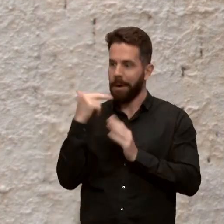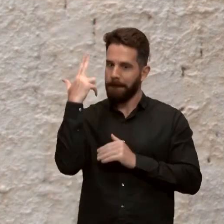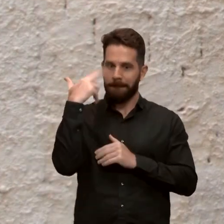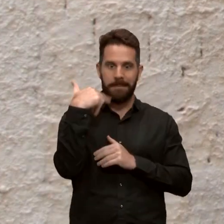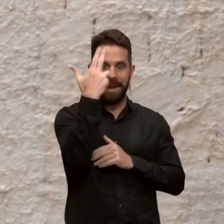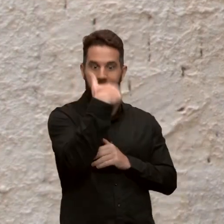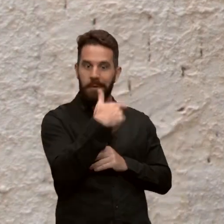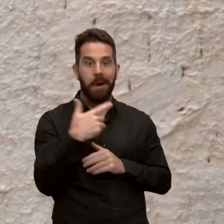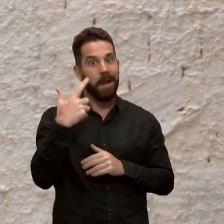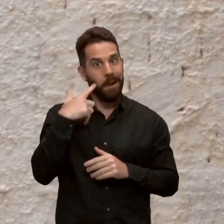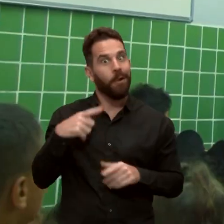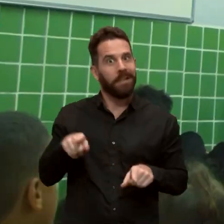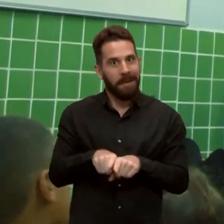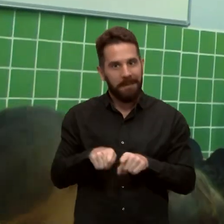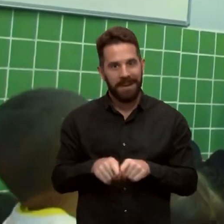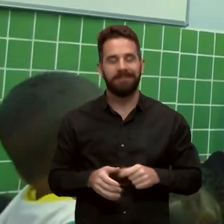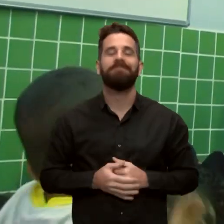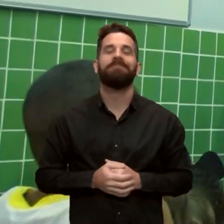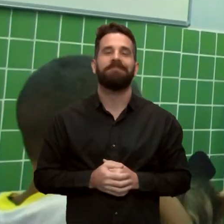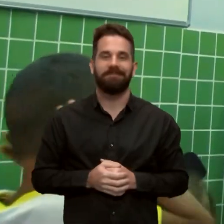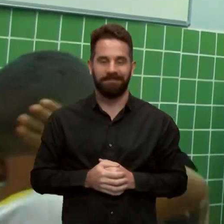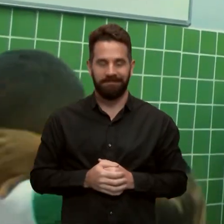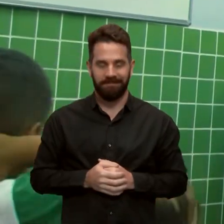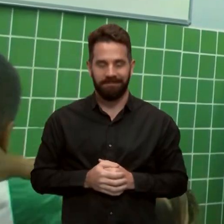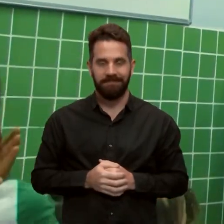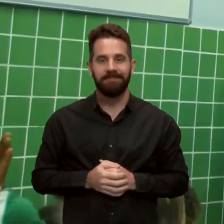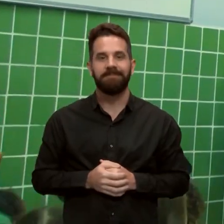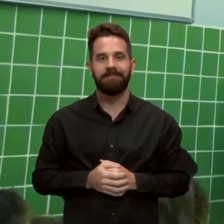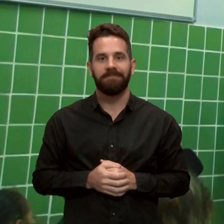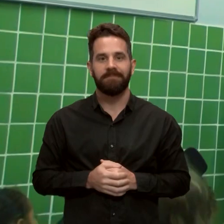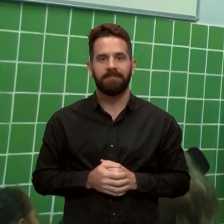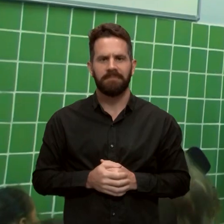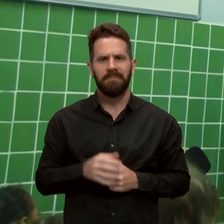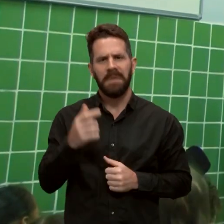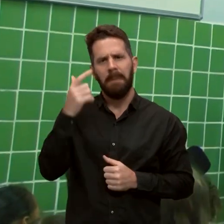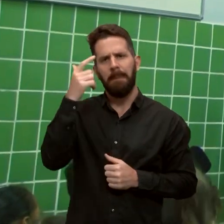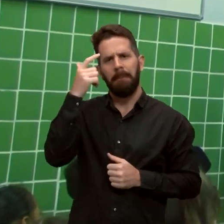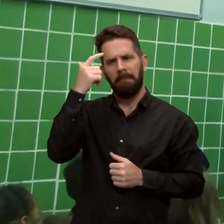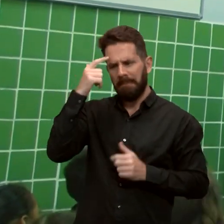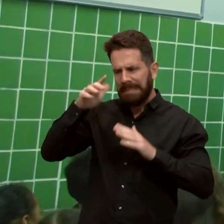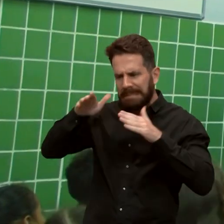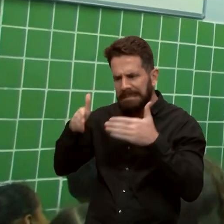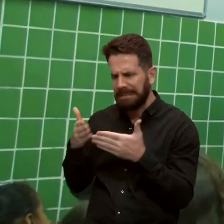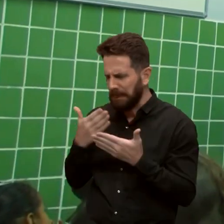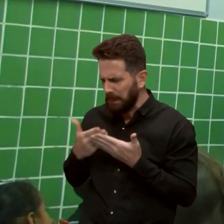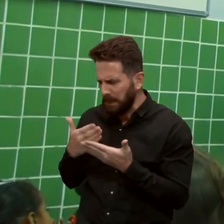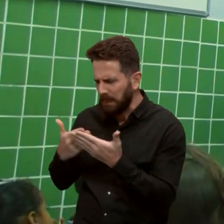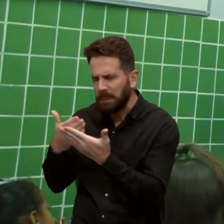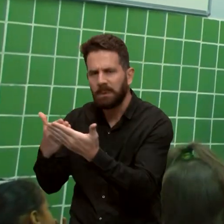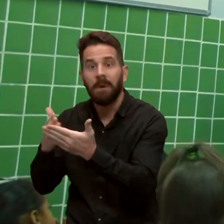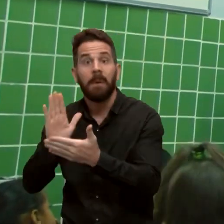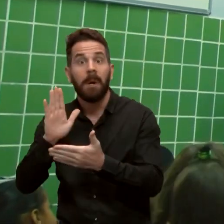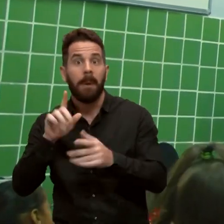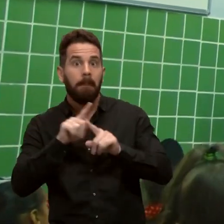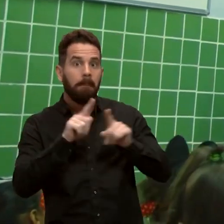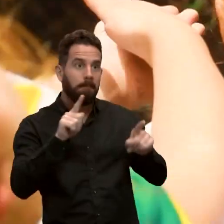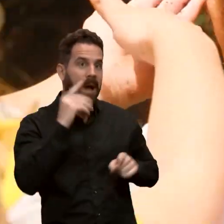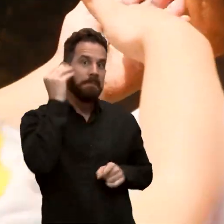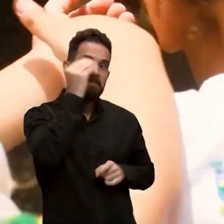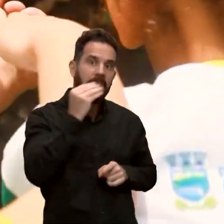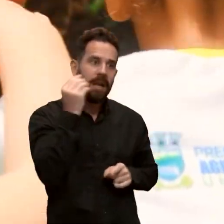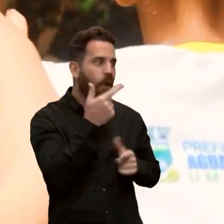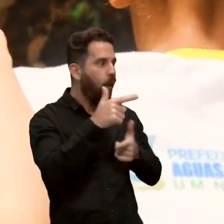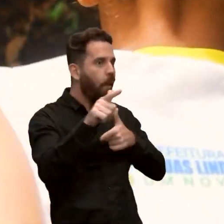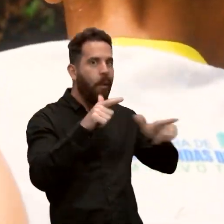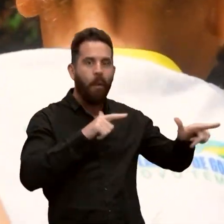fora. Sair um pouco da rotina de estudos tornou essa experiência ainda mais divertida para os pequenos, que